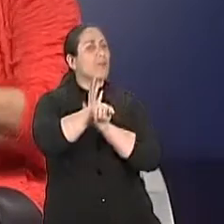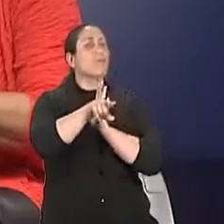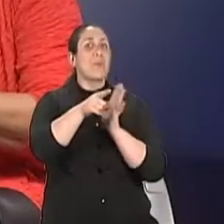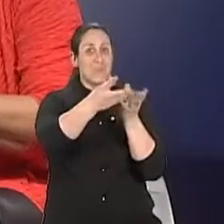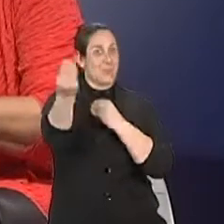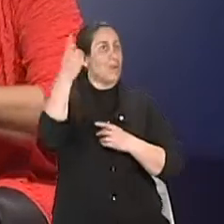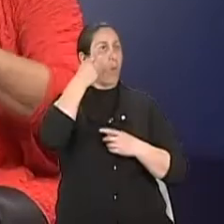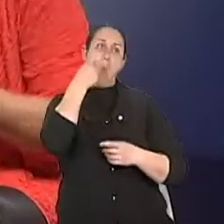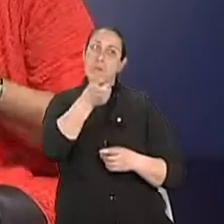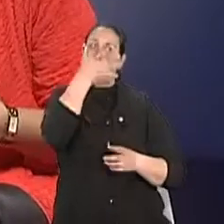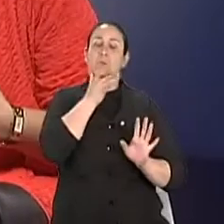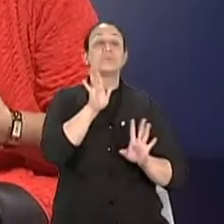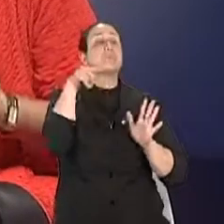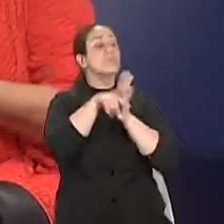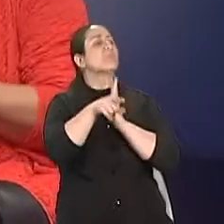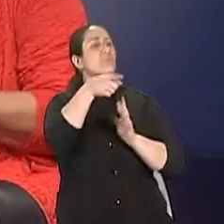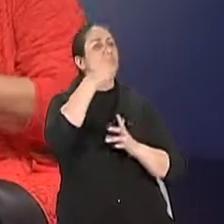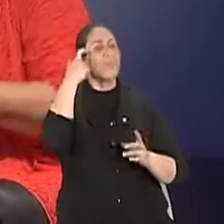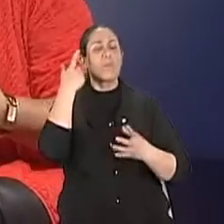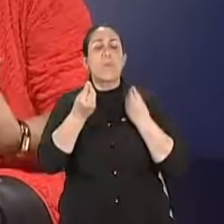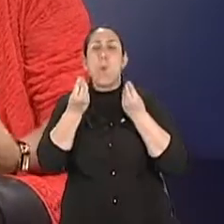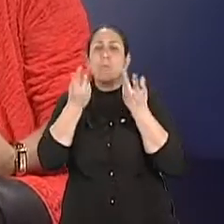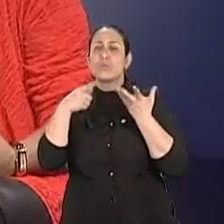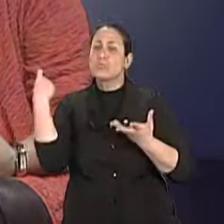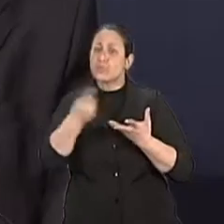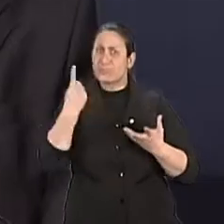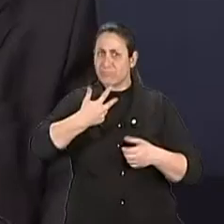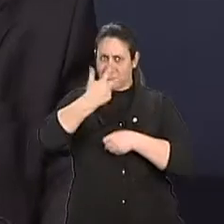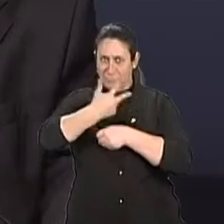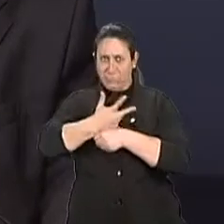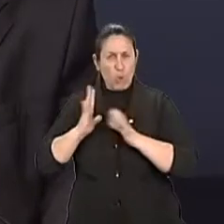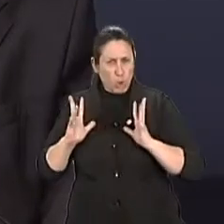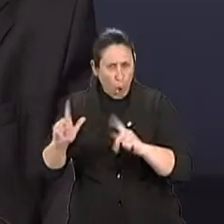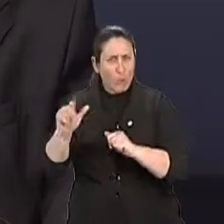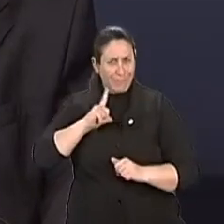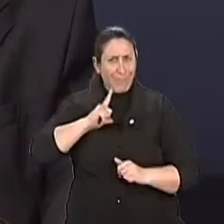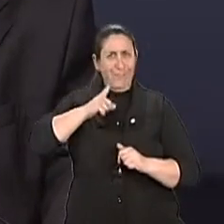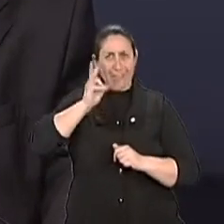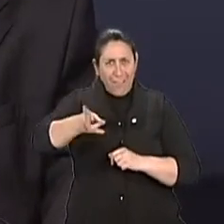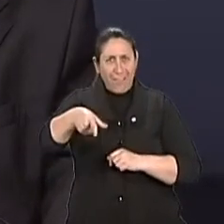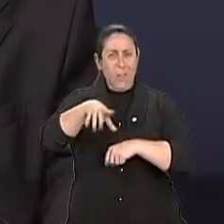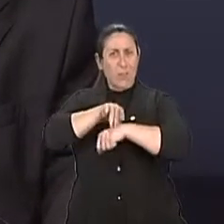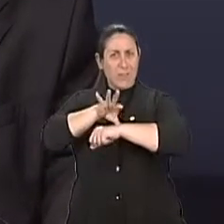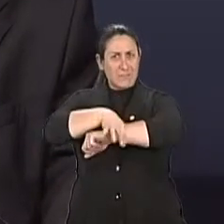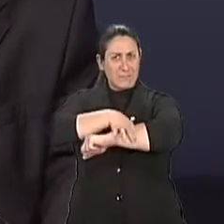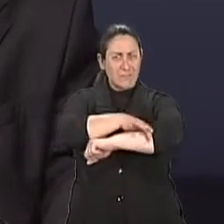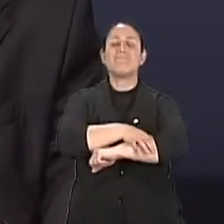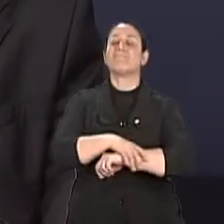Por que que ocorre e todos nós, ao envelhecermos, vamos ter? Isso, hoje é considerada a osteoporose um